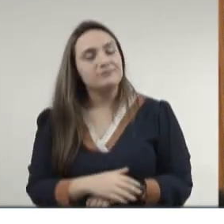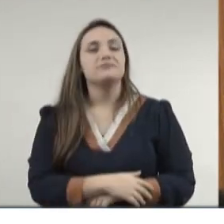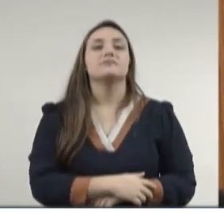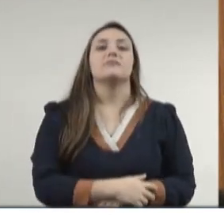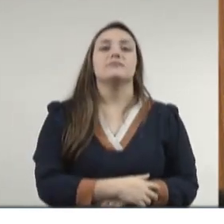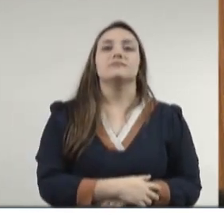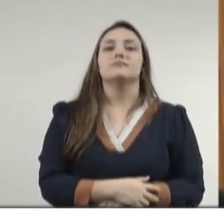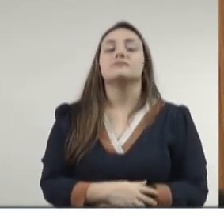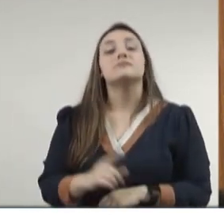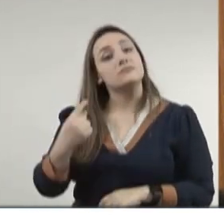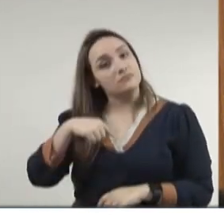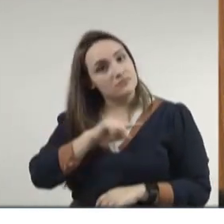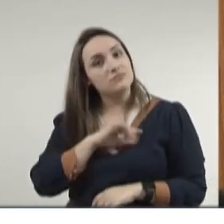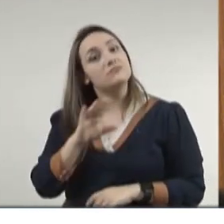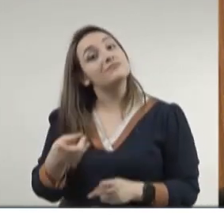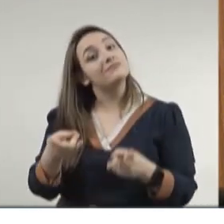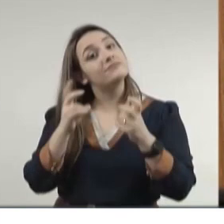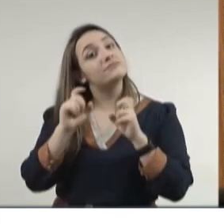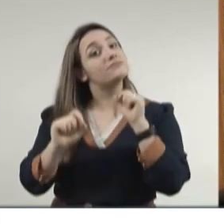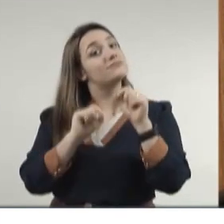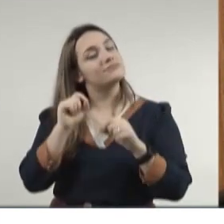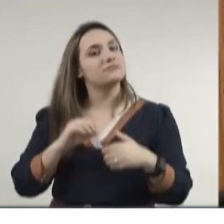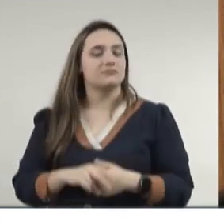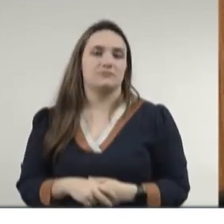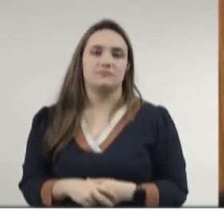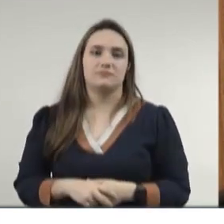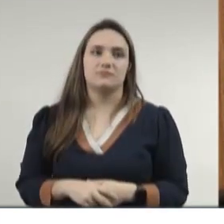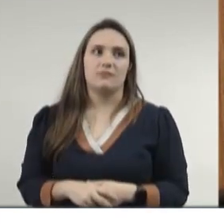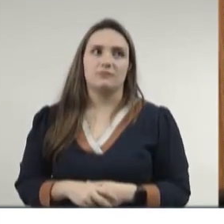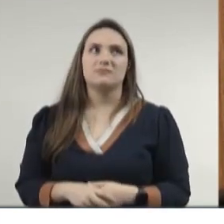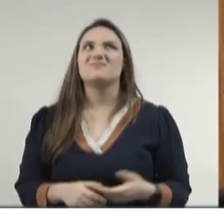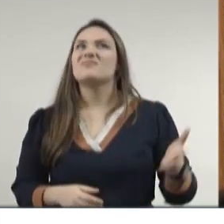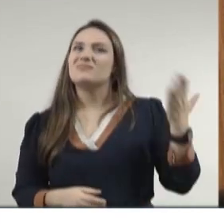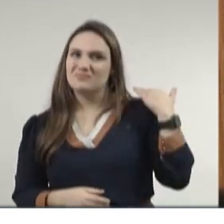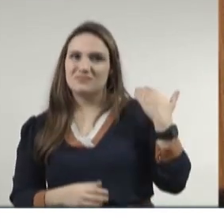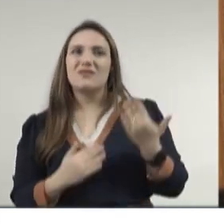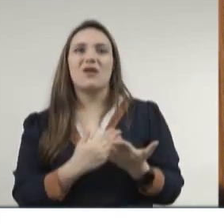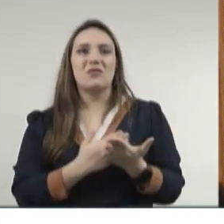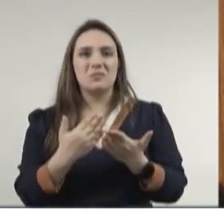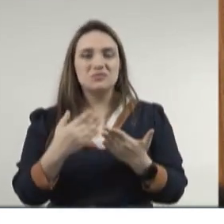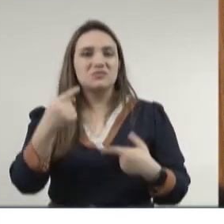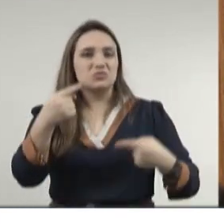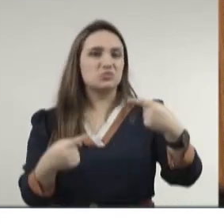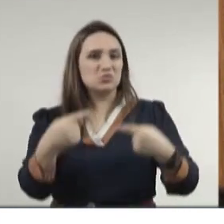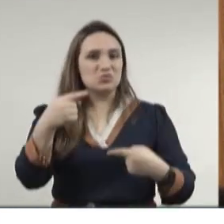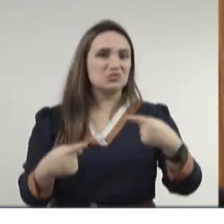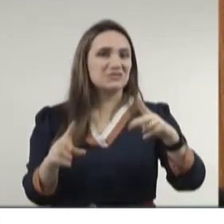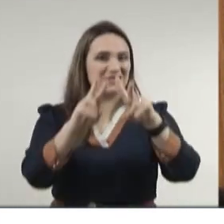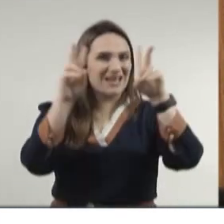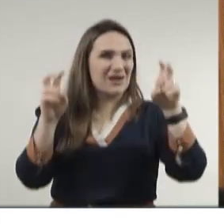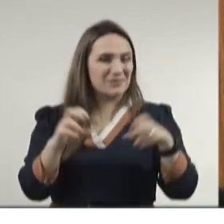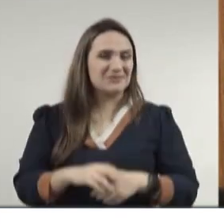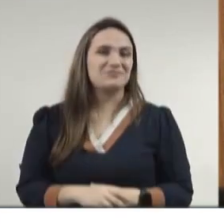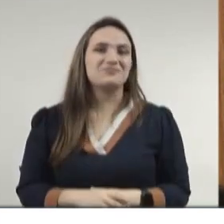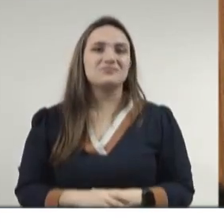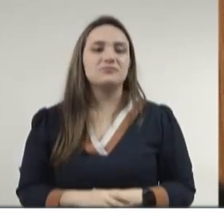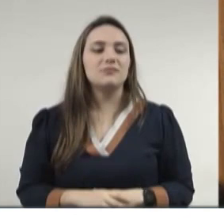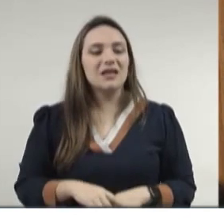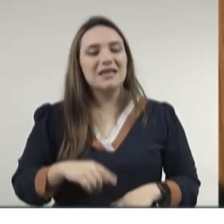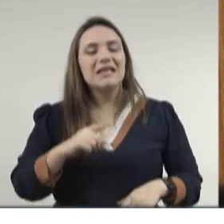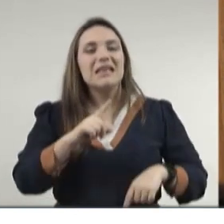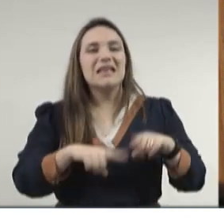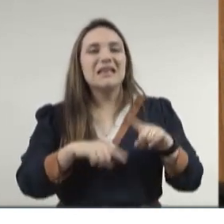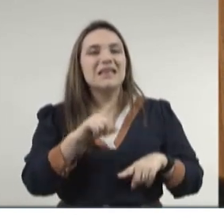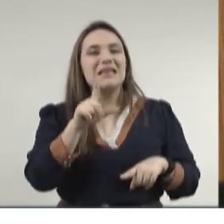nós vimos que, quando se começou a tratar a questão dos resíduos